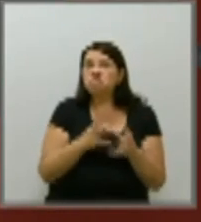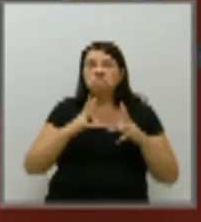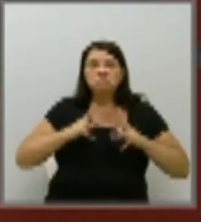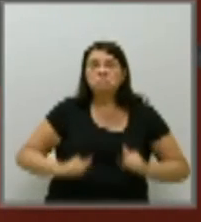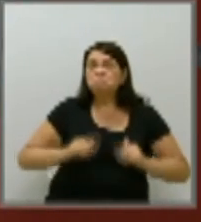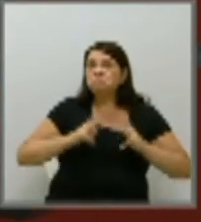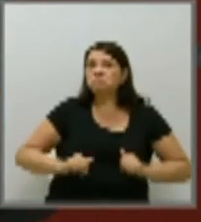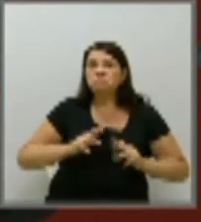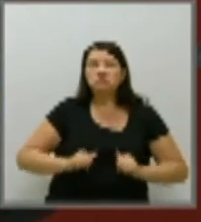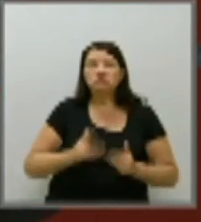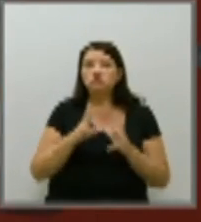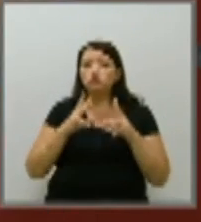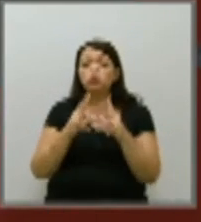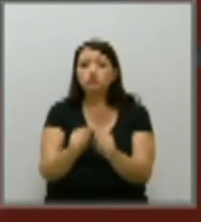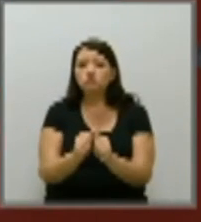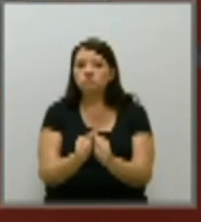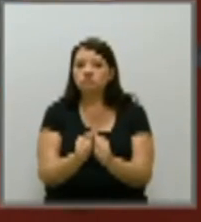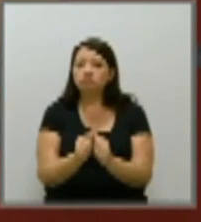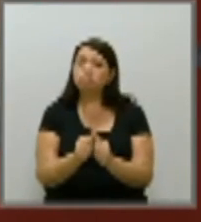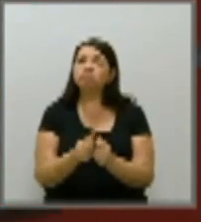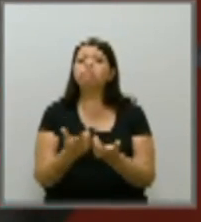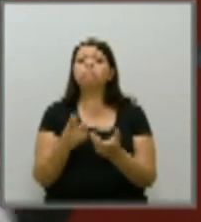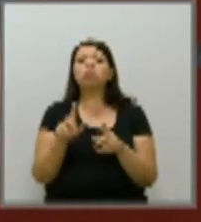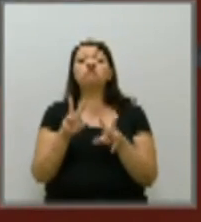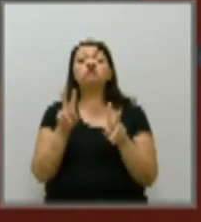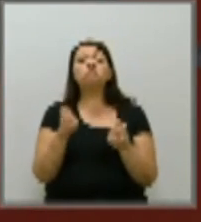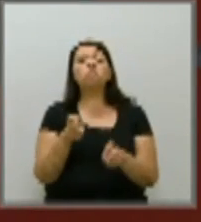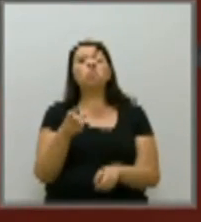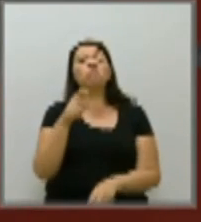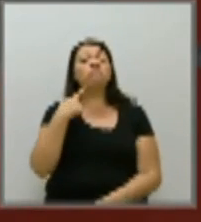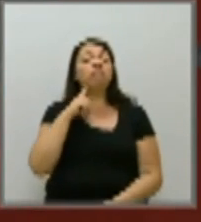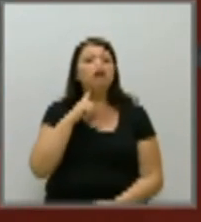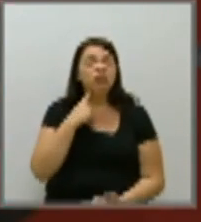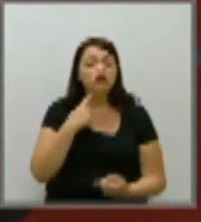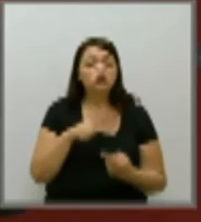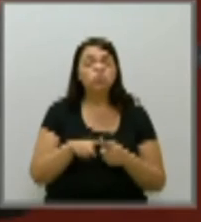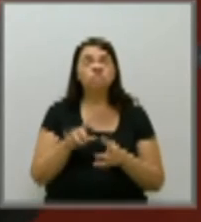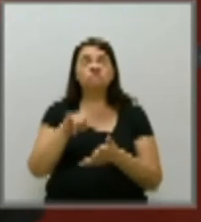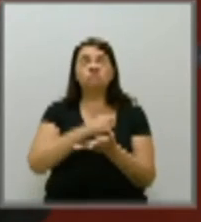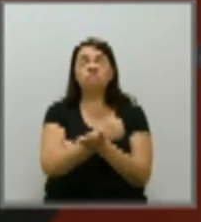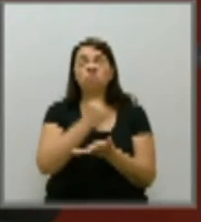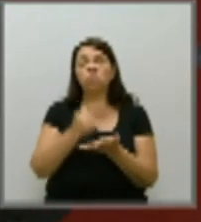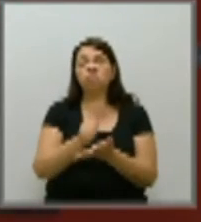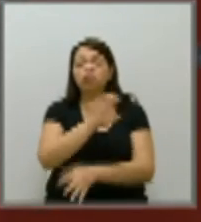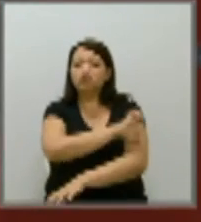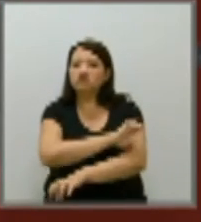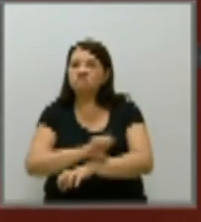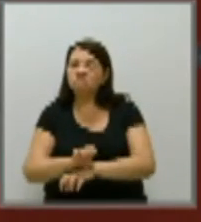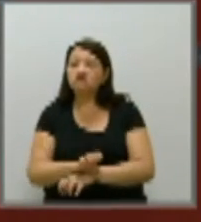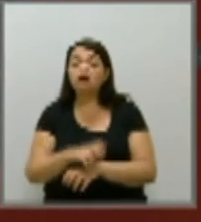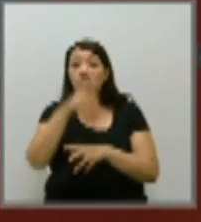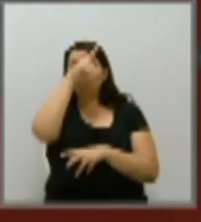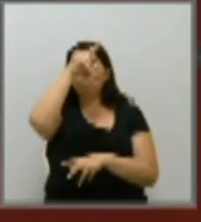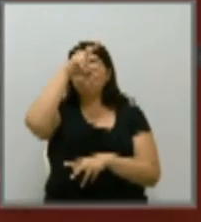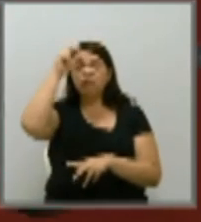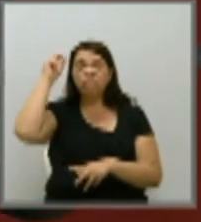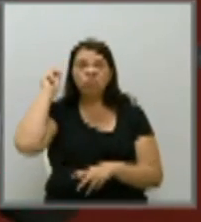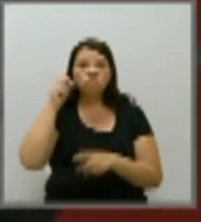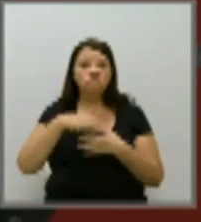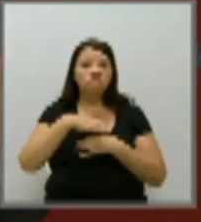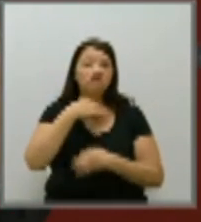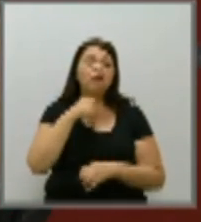os governos anteriores ao nosso, com a questão do aterro sanitário e com a questão da contratação de estagiários. A Prefeitura de Gravataí é a